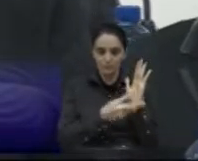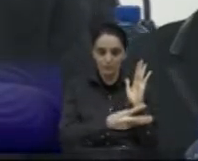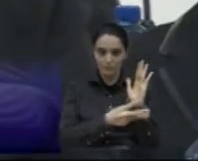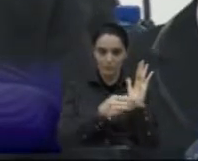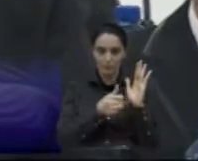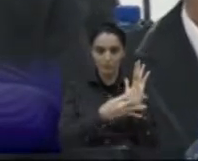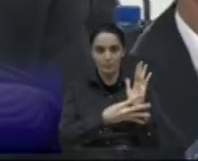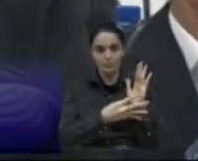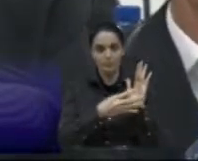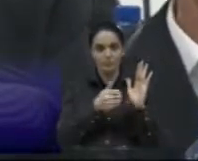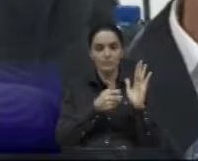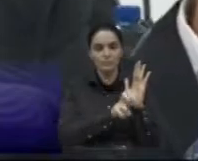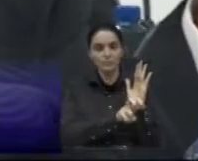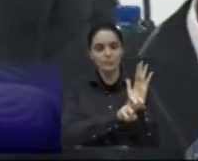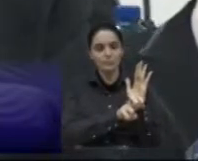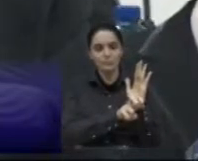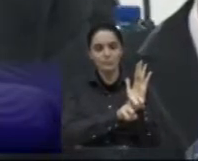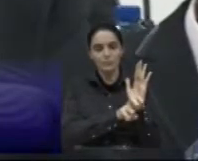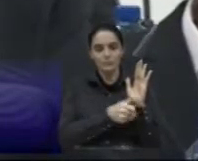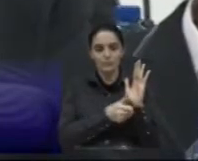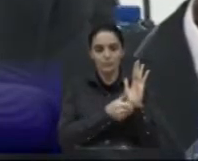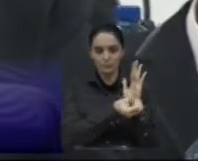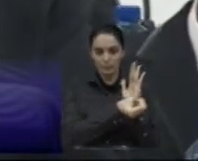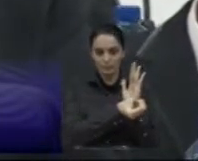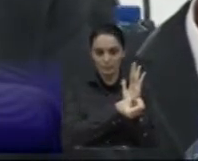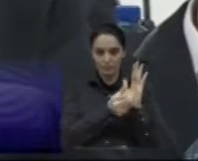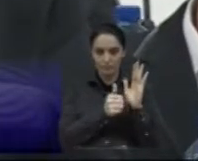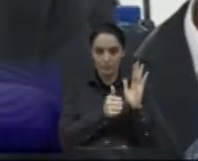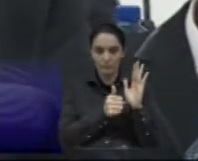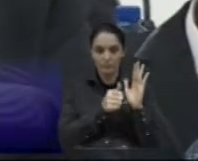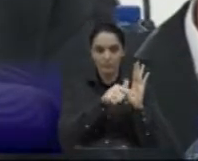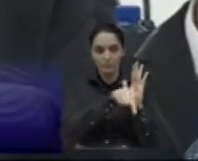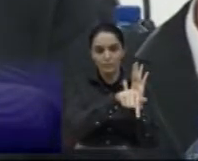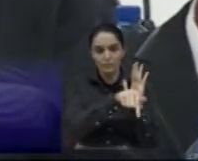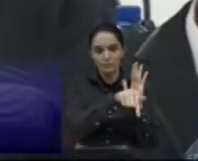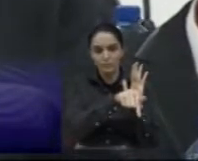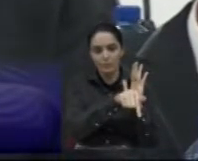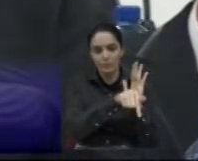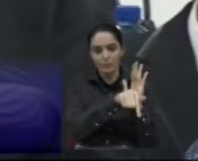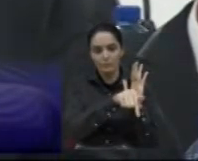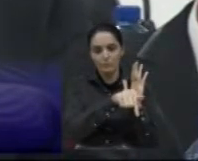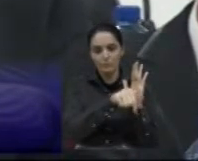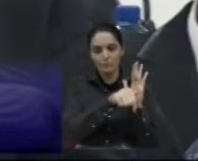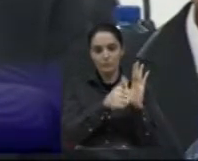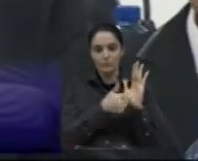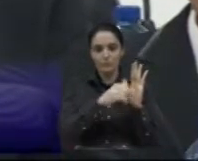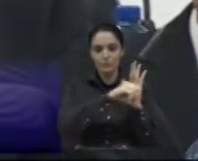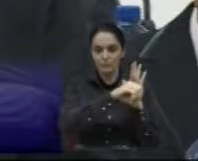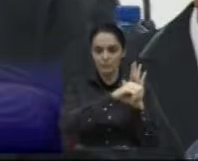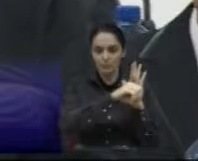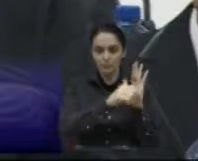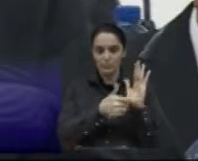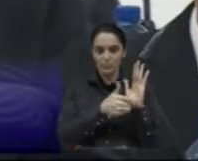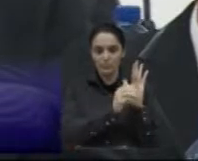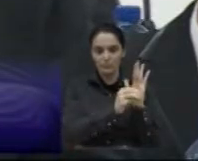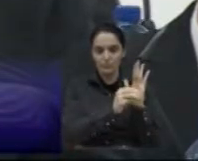13º, 14º, 15º, 16º, 17º, 19º,